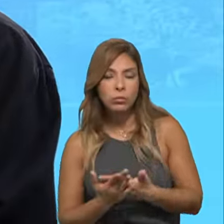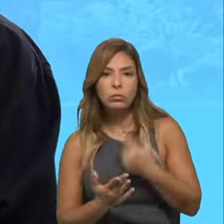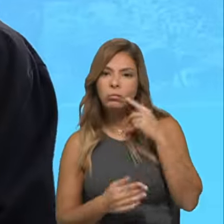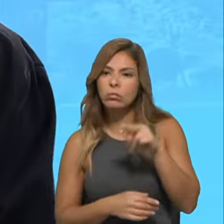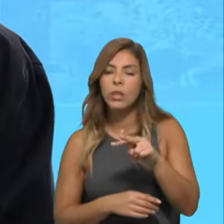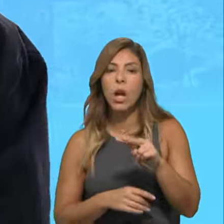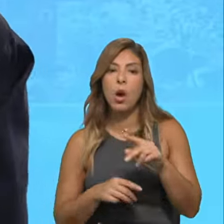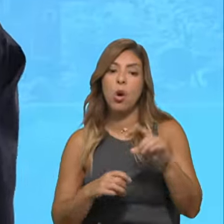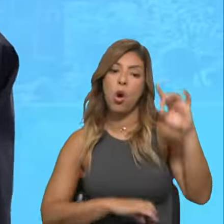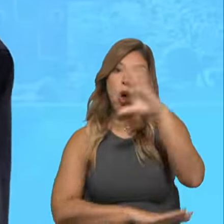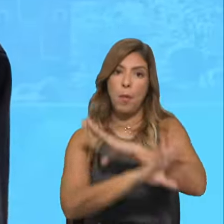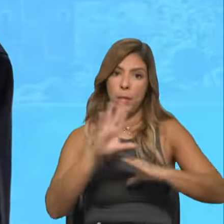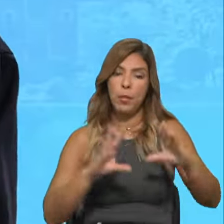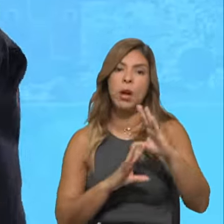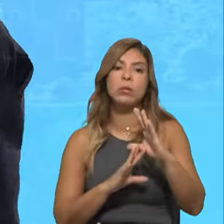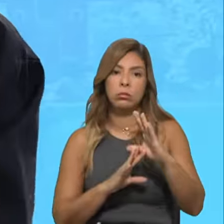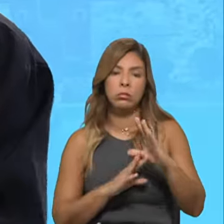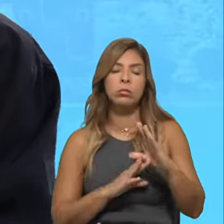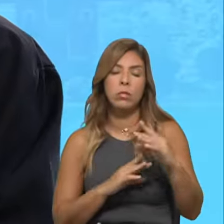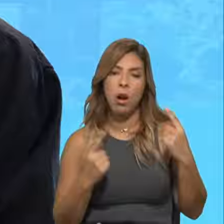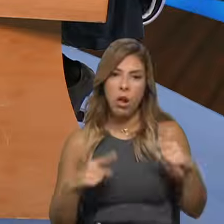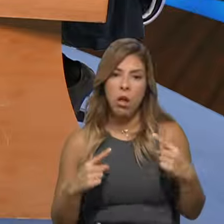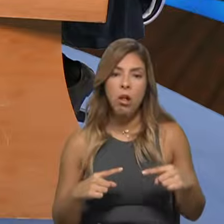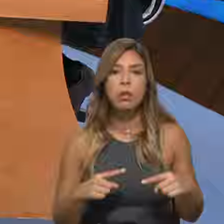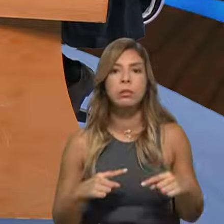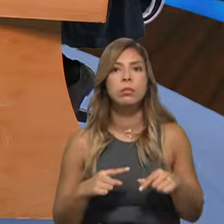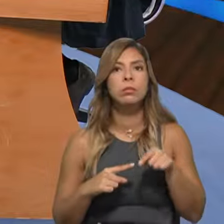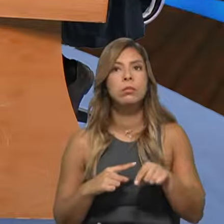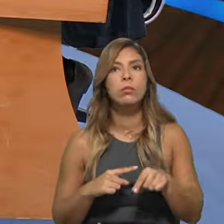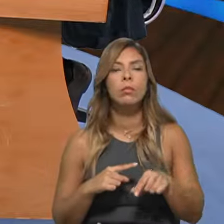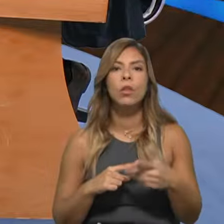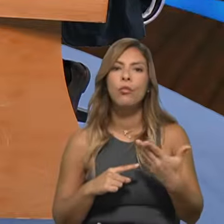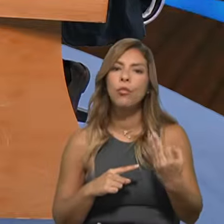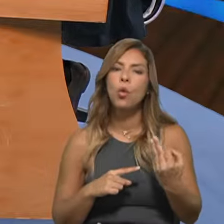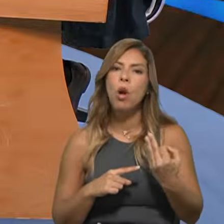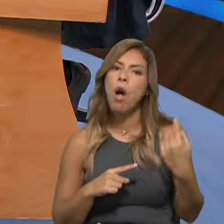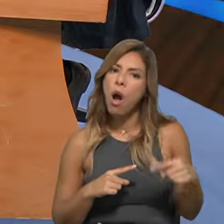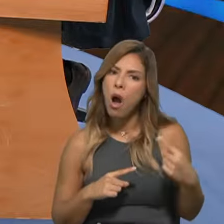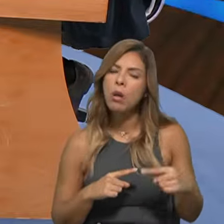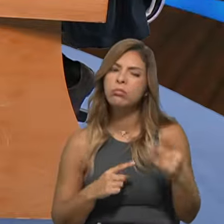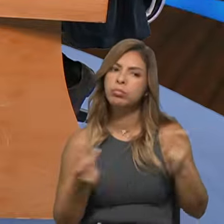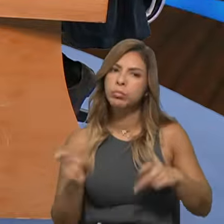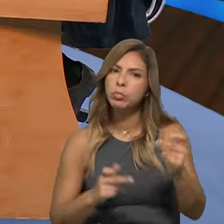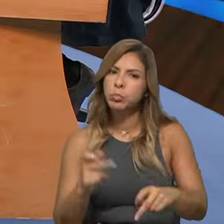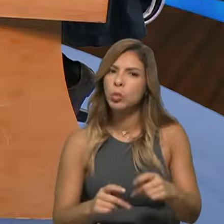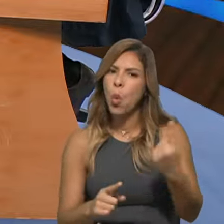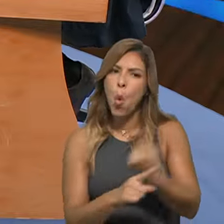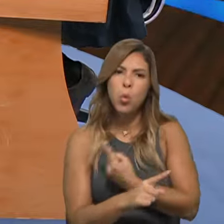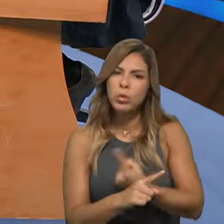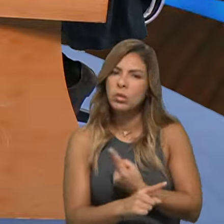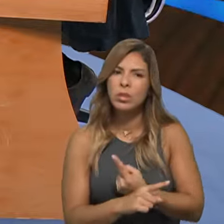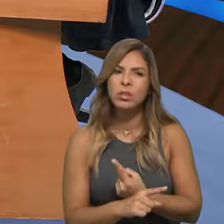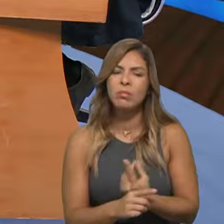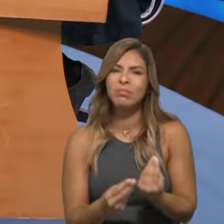europeu, ou no espaço ocidental, se nós quisermos generalizar mais, tem havido inúmeros incidentes contra